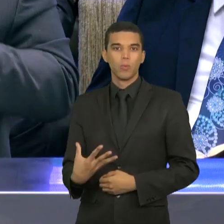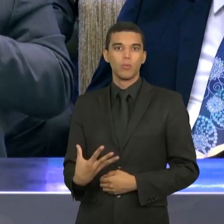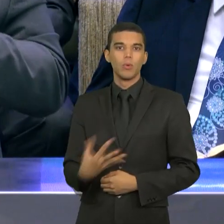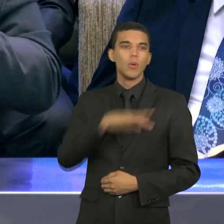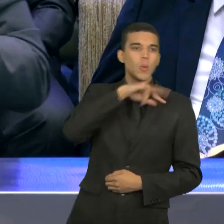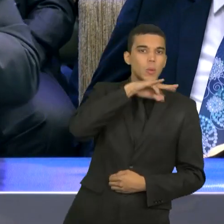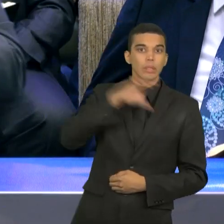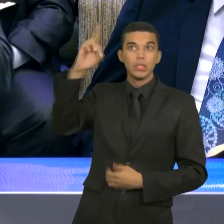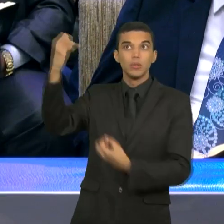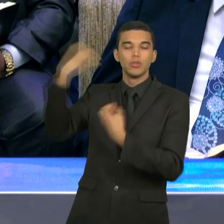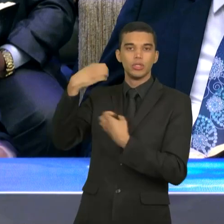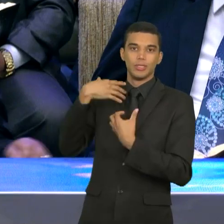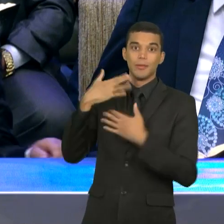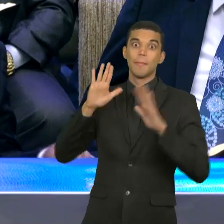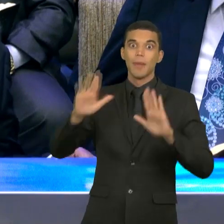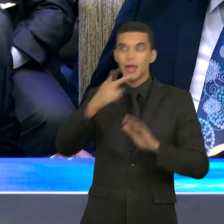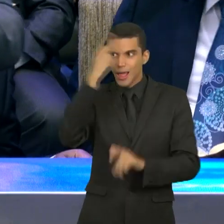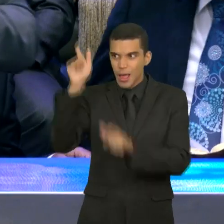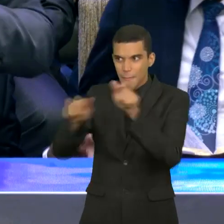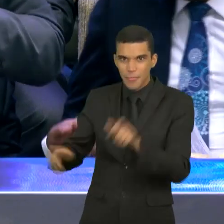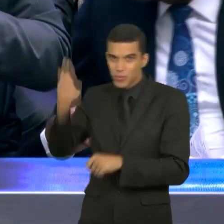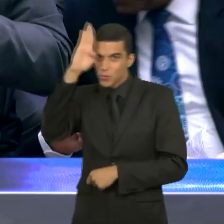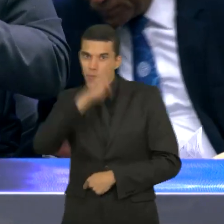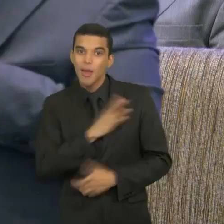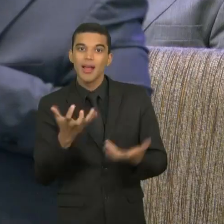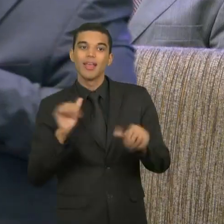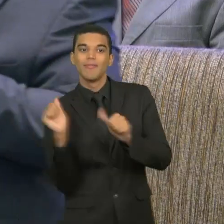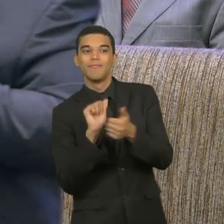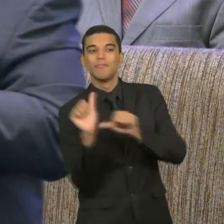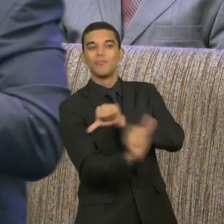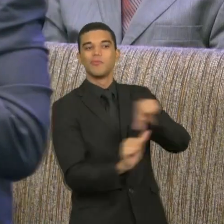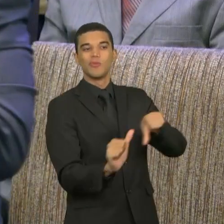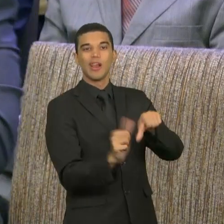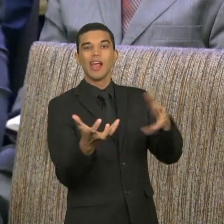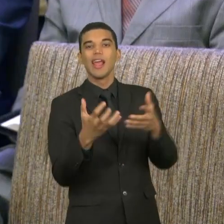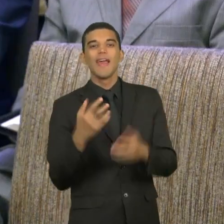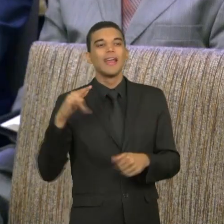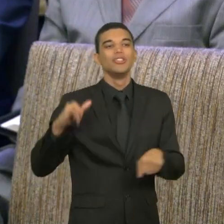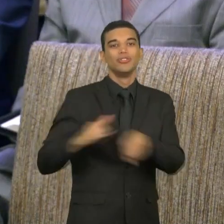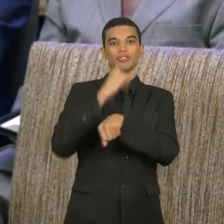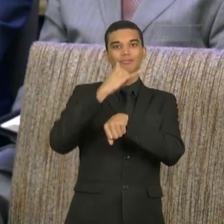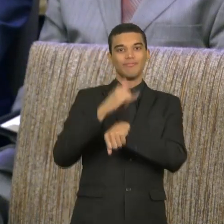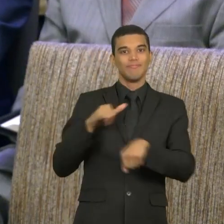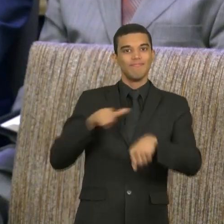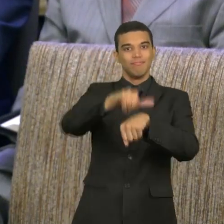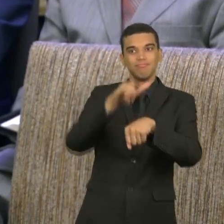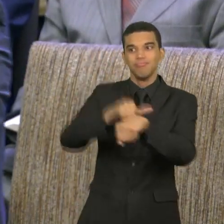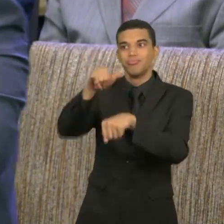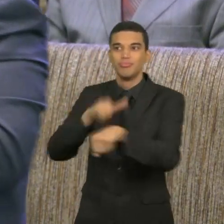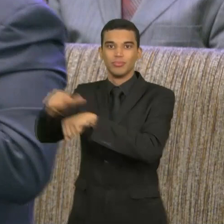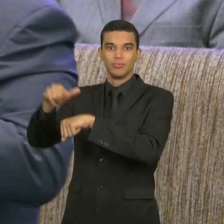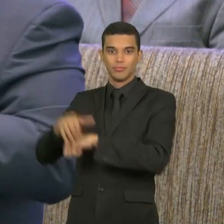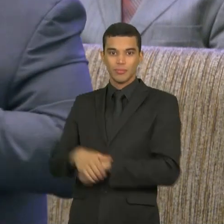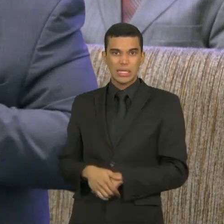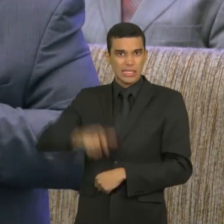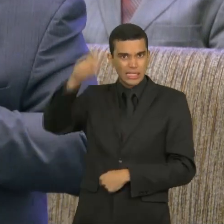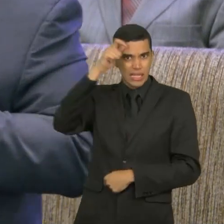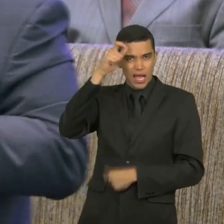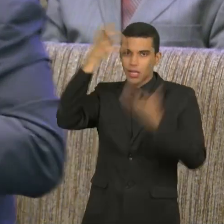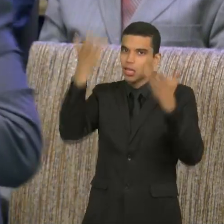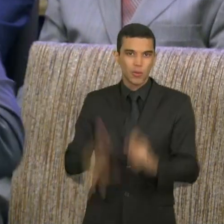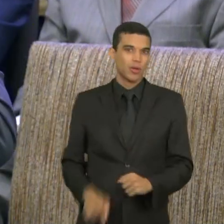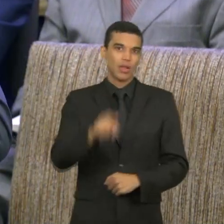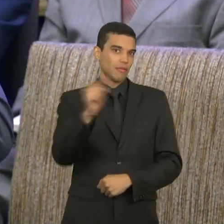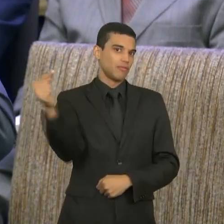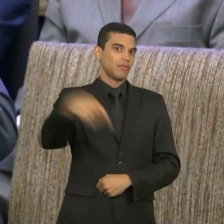estão sendo atacados ah como nosso inimigo Gostaria que você não estivesse aqui esta noite ah como o nosso